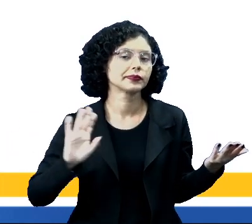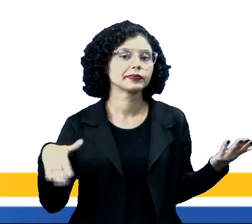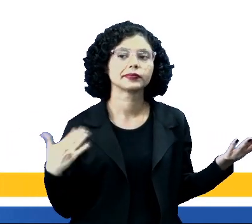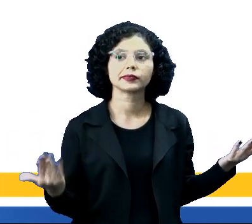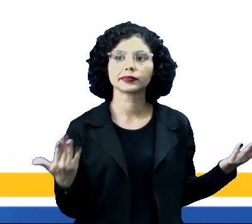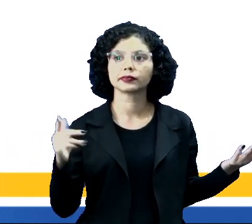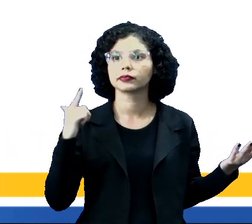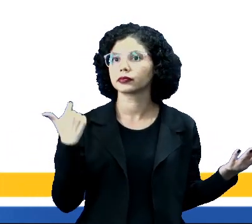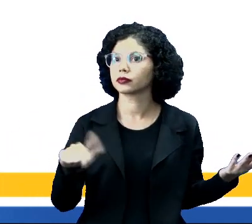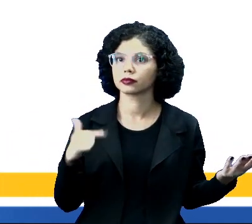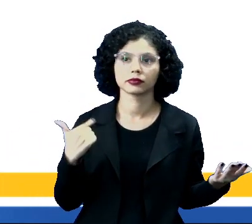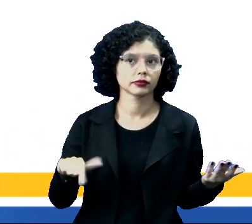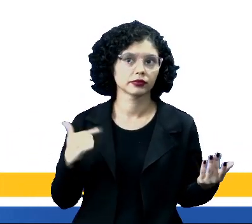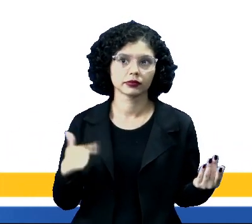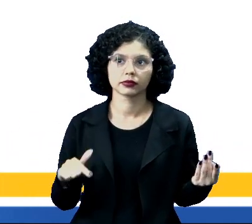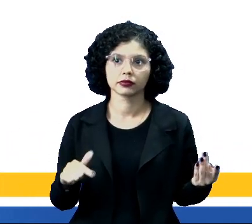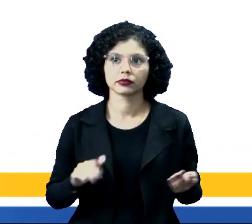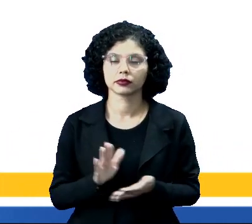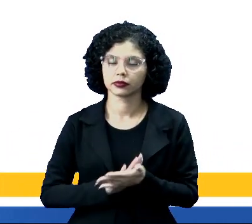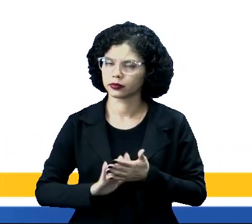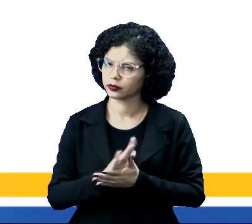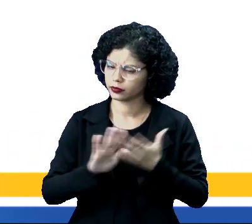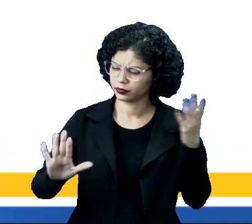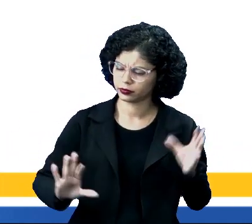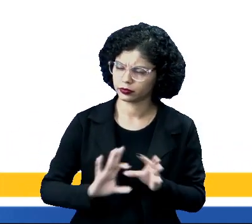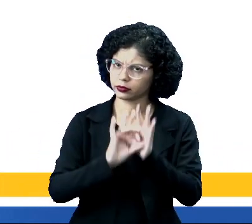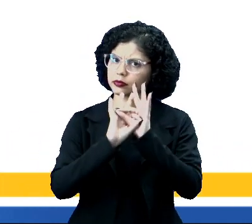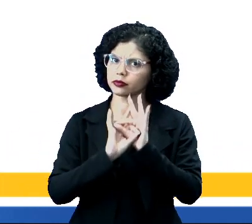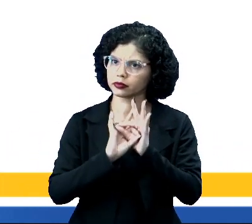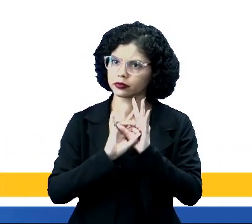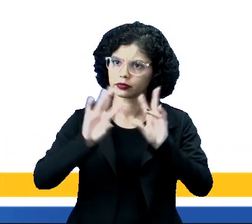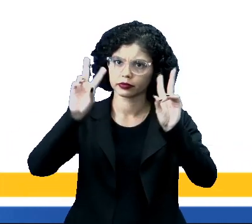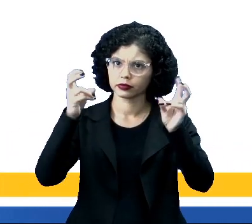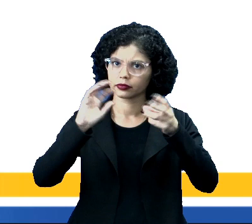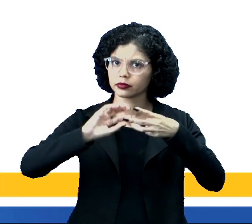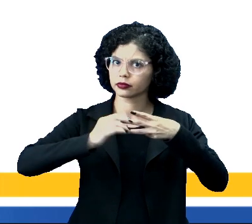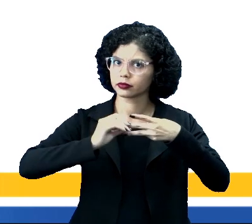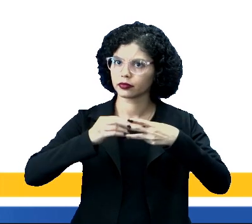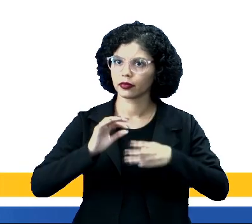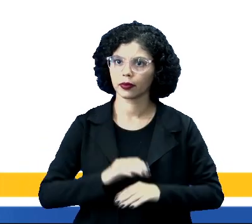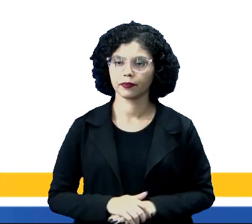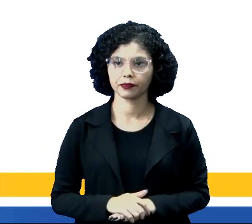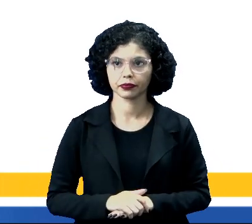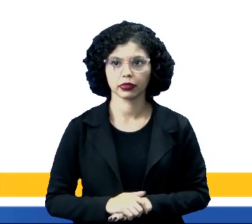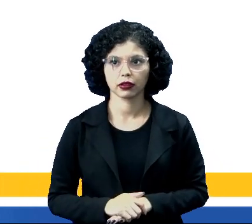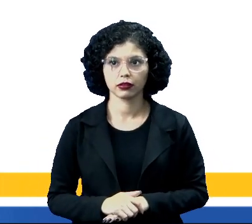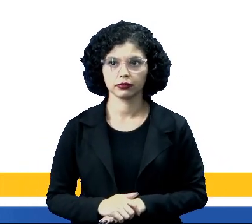qual é a que não tem nenhuma relação com a teoria celular?